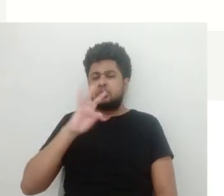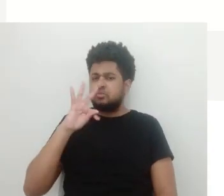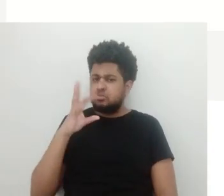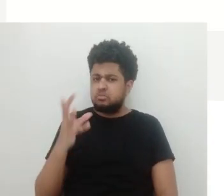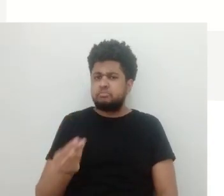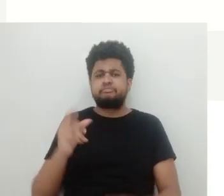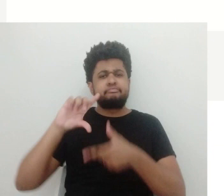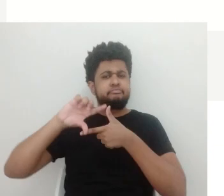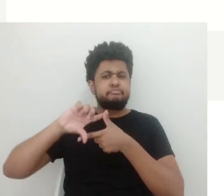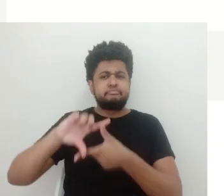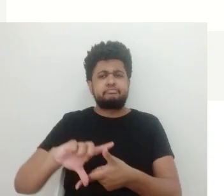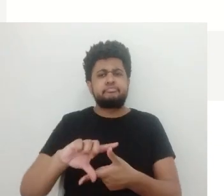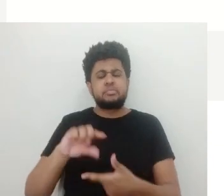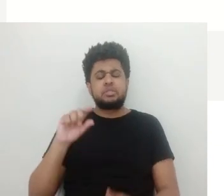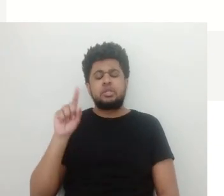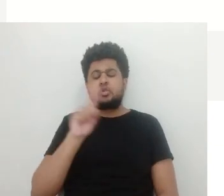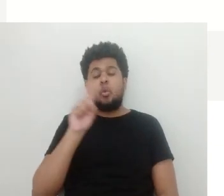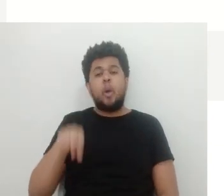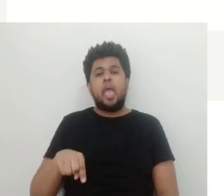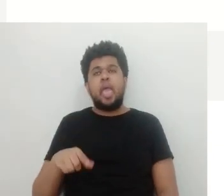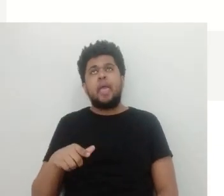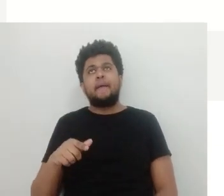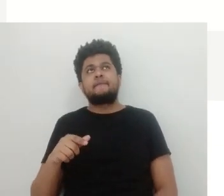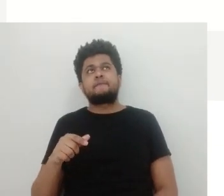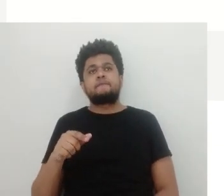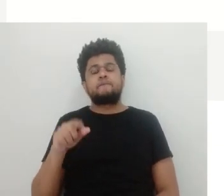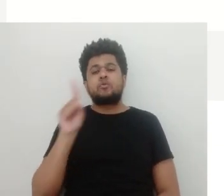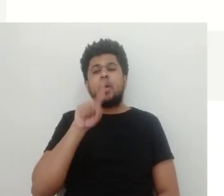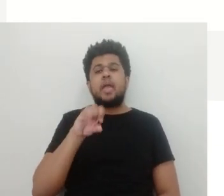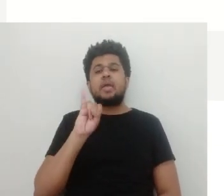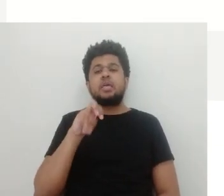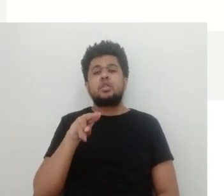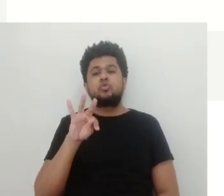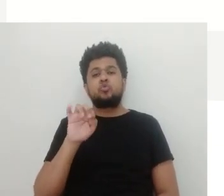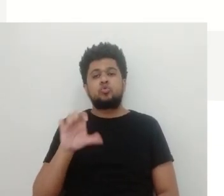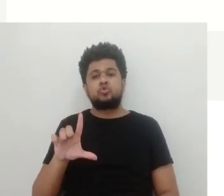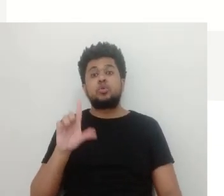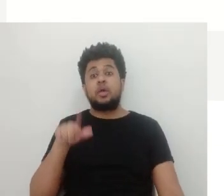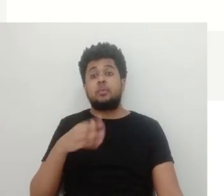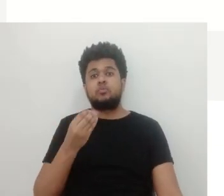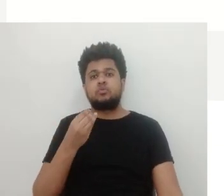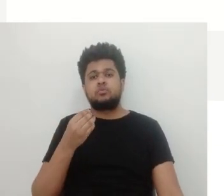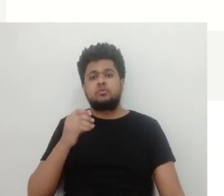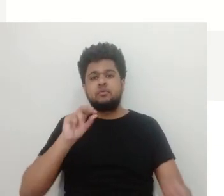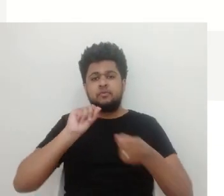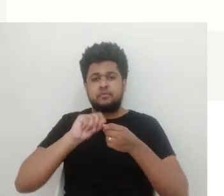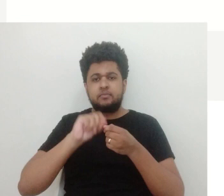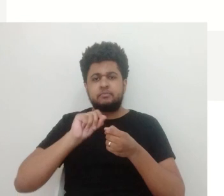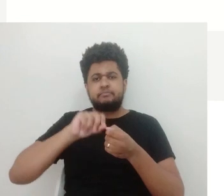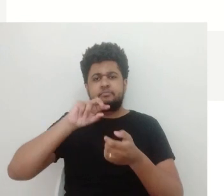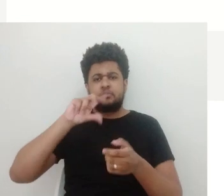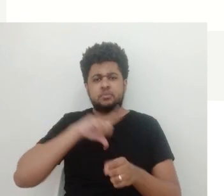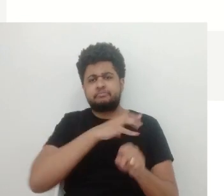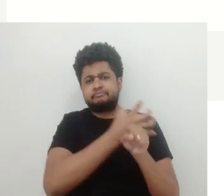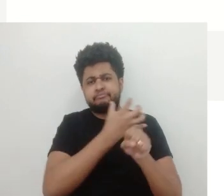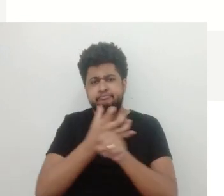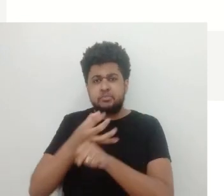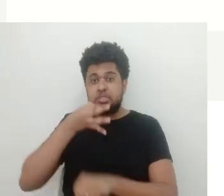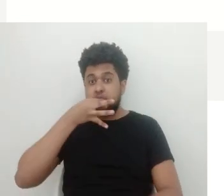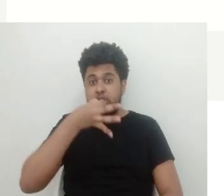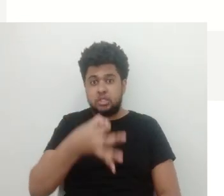teórico-metodológico, né? Um pouco a filosofia, a lição da filosofia de Eduardo. E aí me aproximo agora